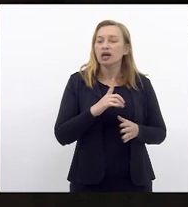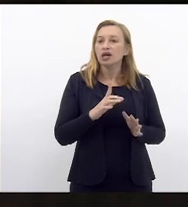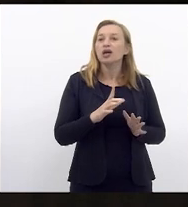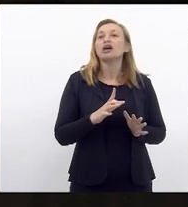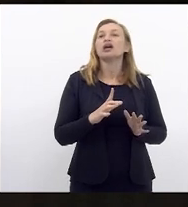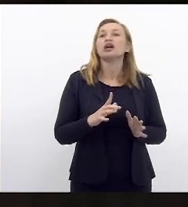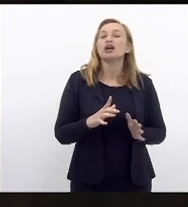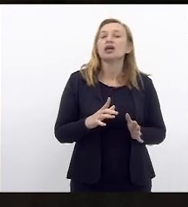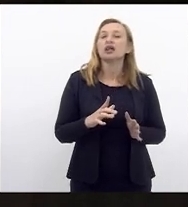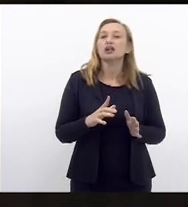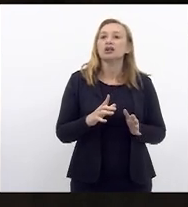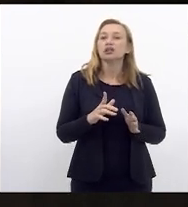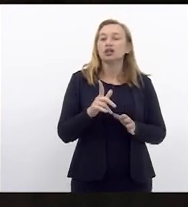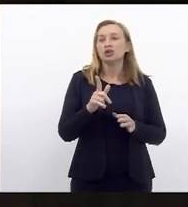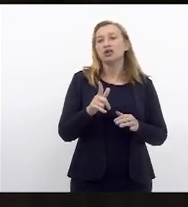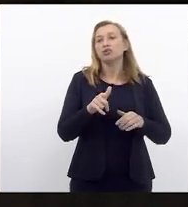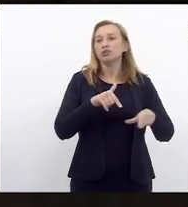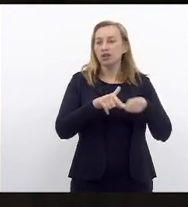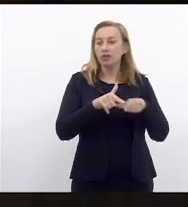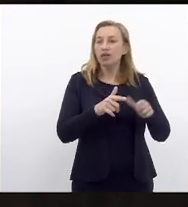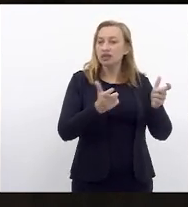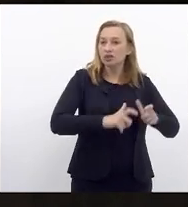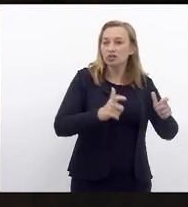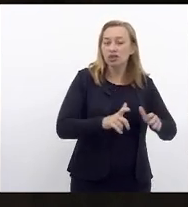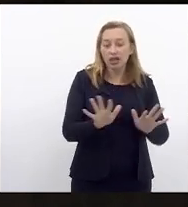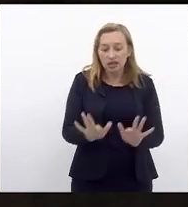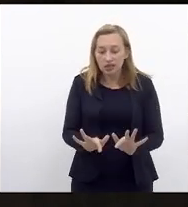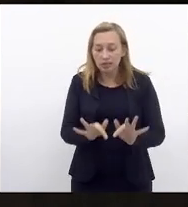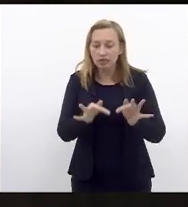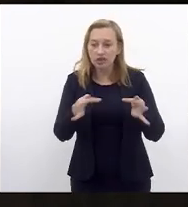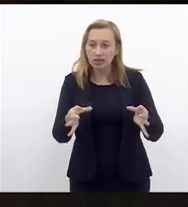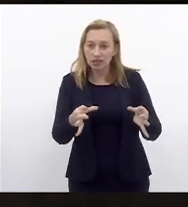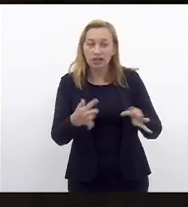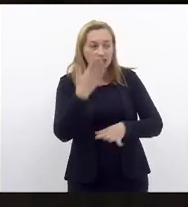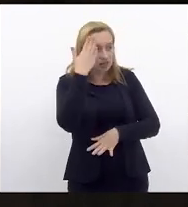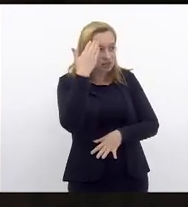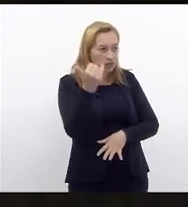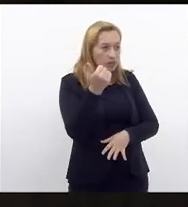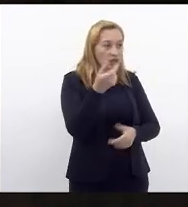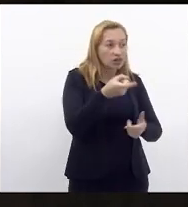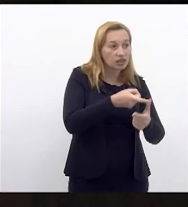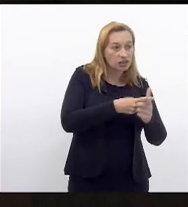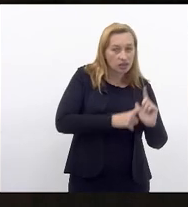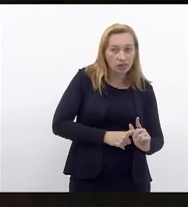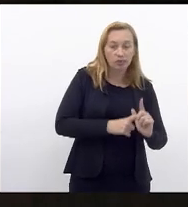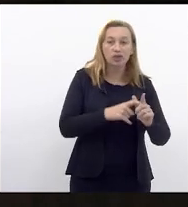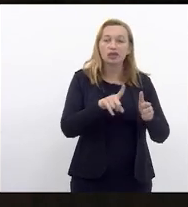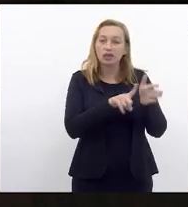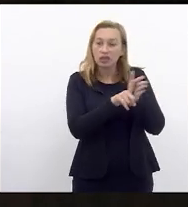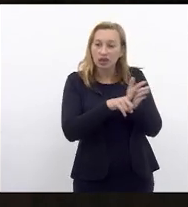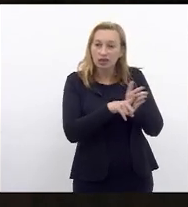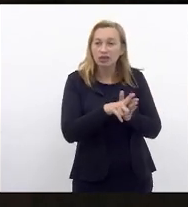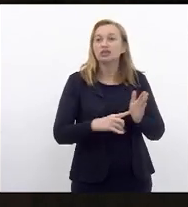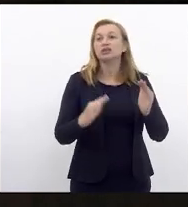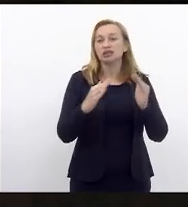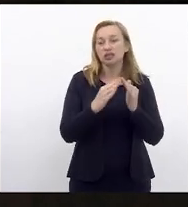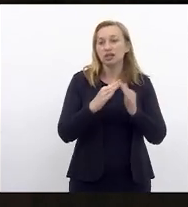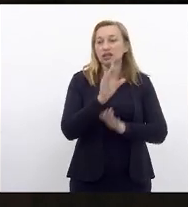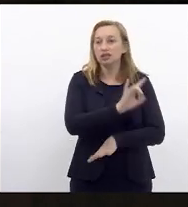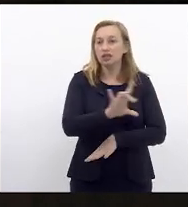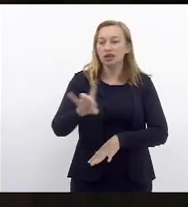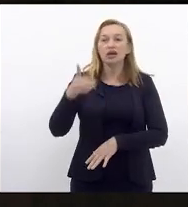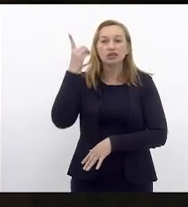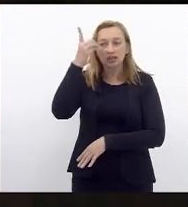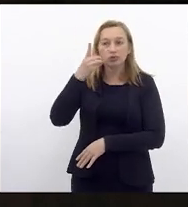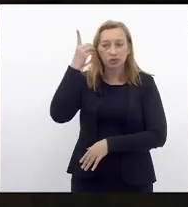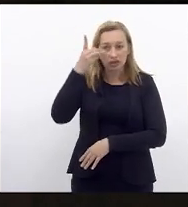da competência técnica, a humildade de saber que ia depender da análise dessa casa e de cada deputado